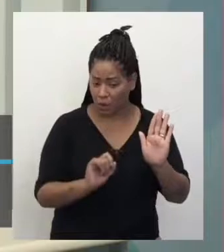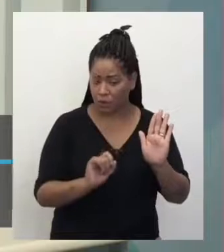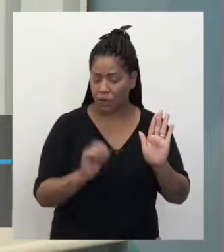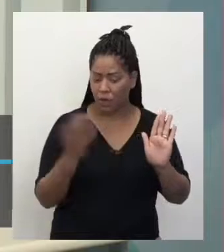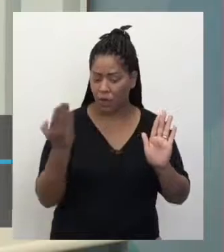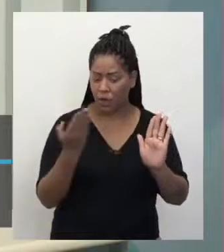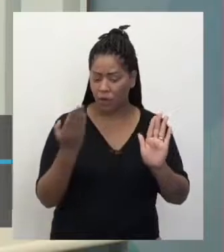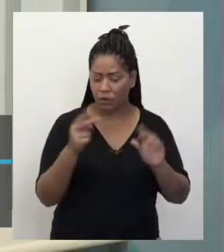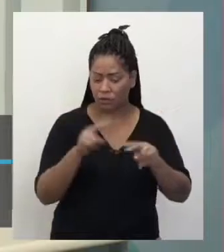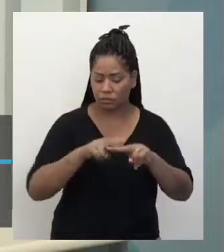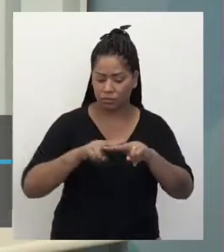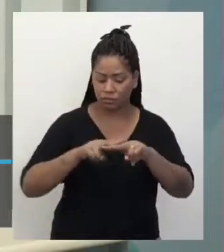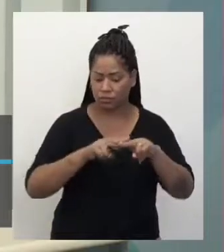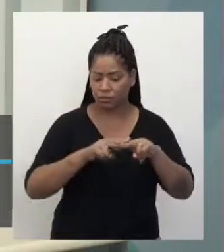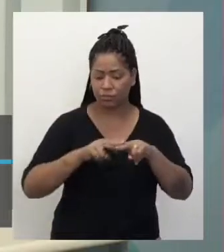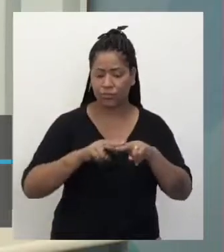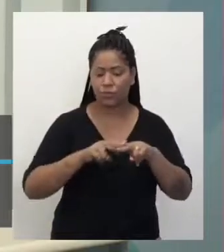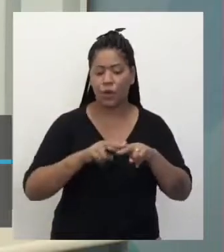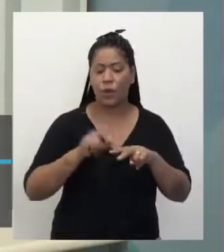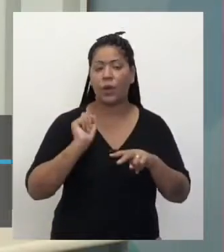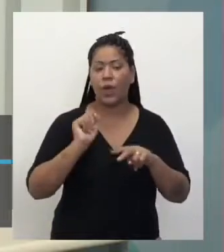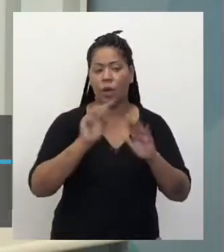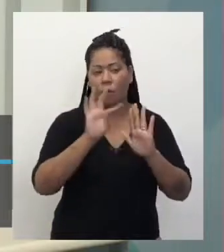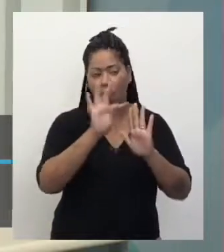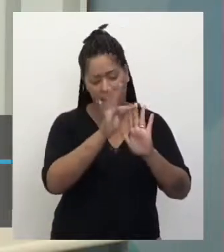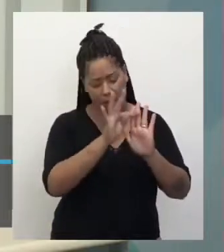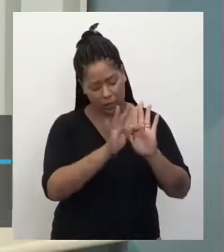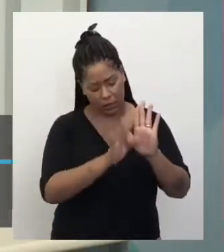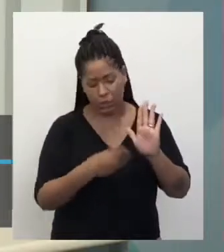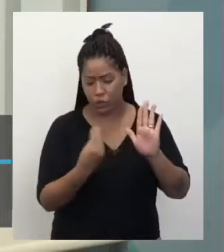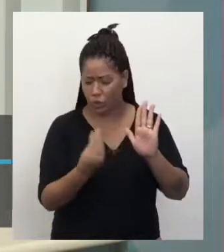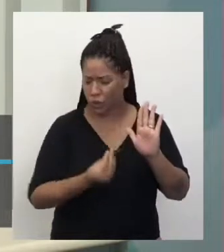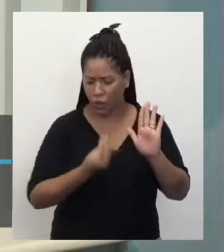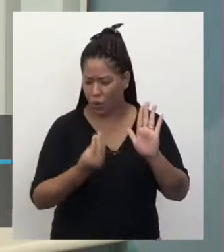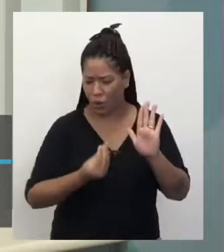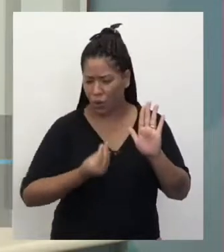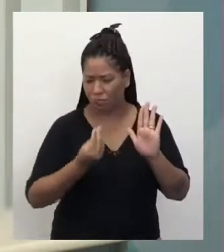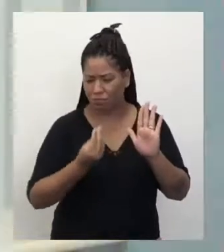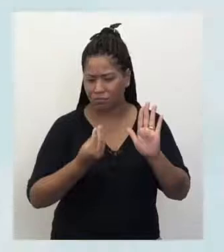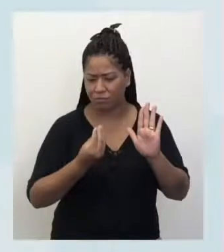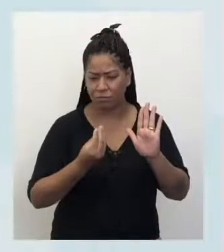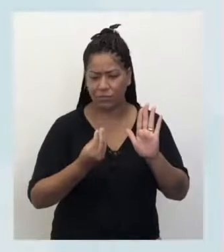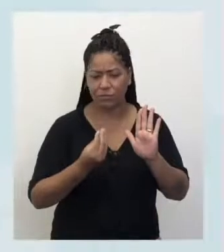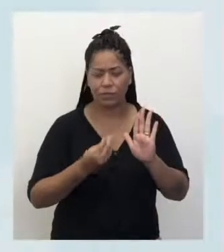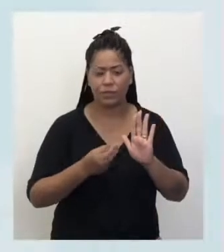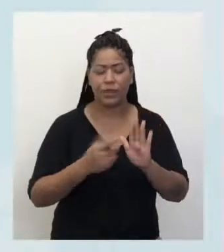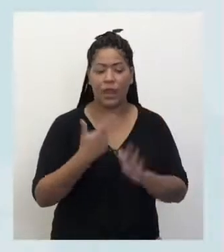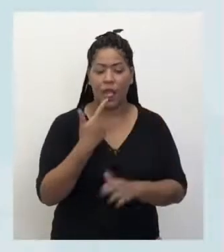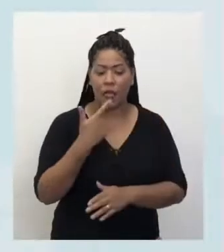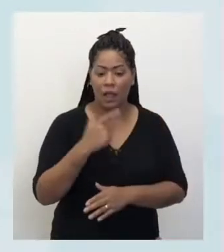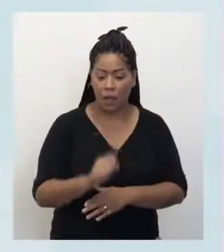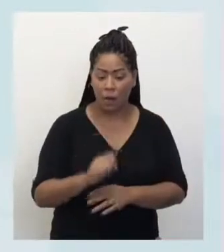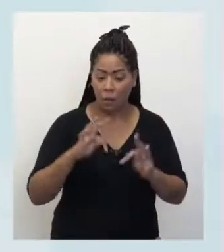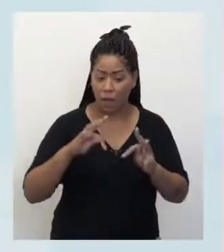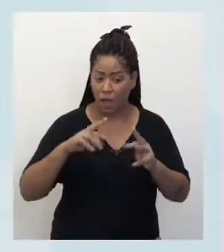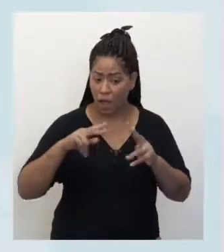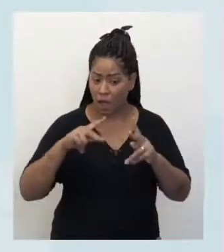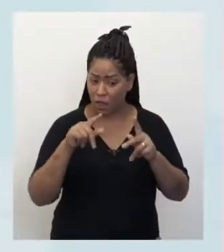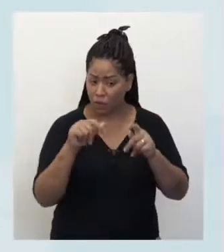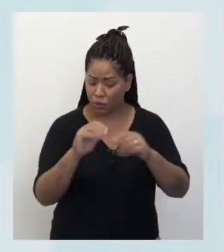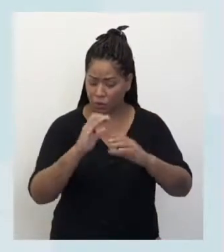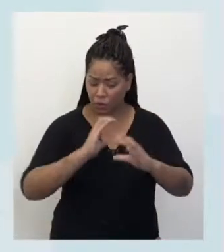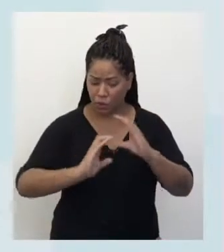aí para vocês lembrarem o contexto do que é um texto e como que funciona. Então vamos lá. Linguagem. Linguagem é todo o mecanismo